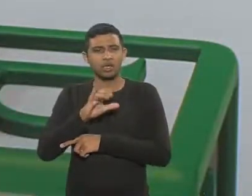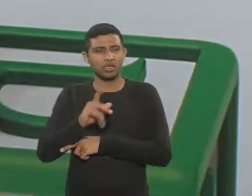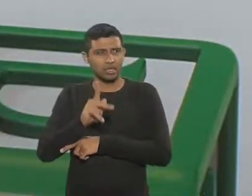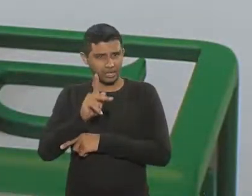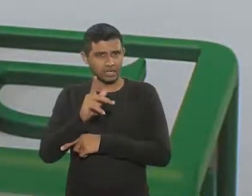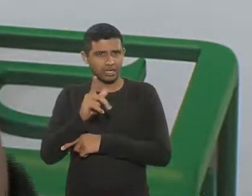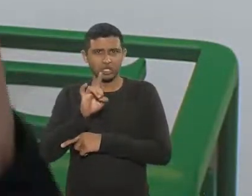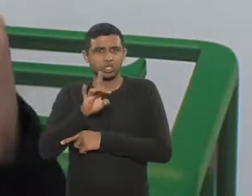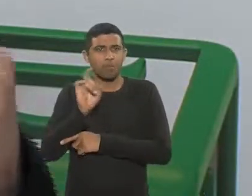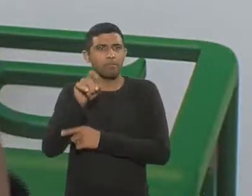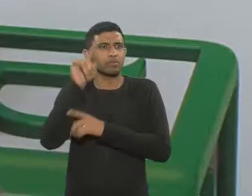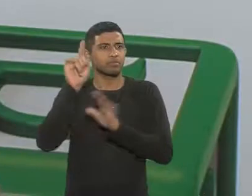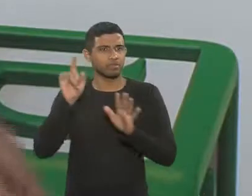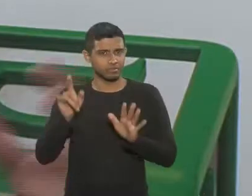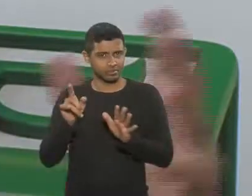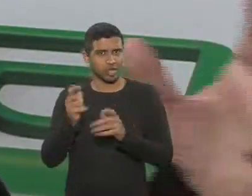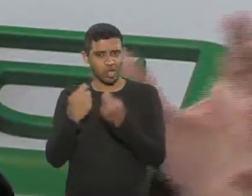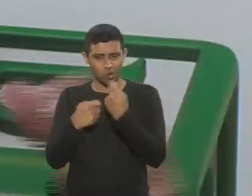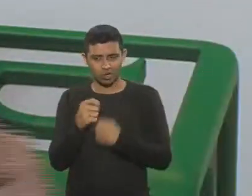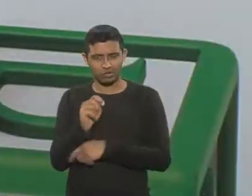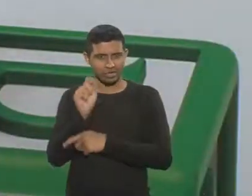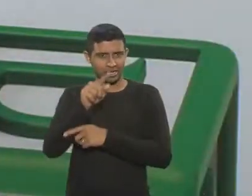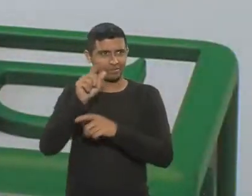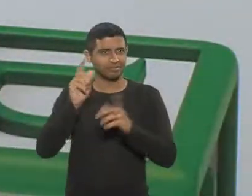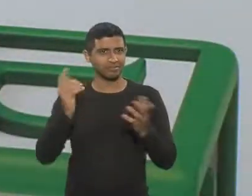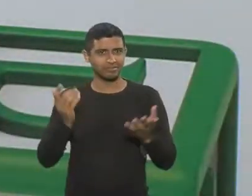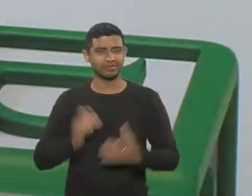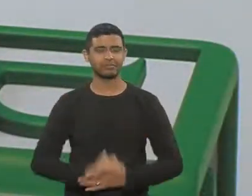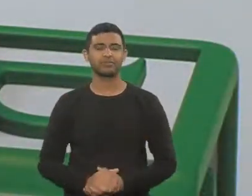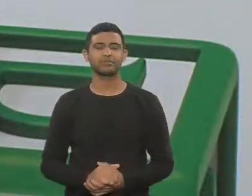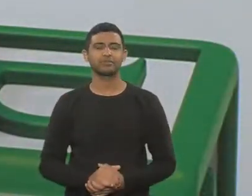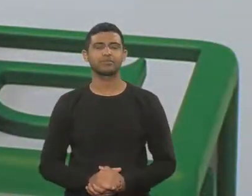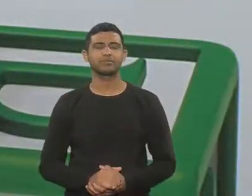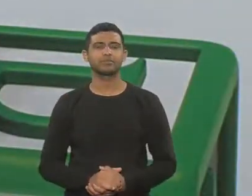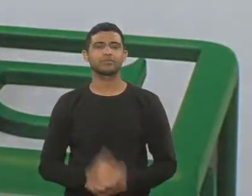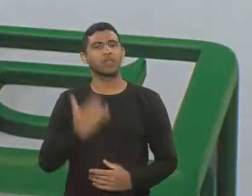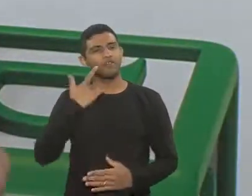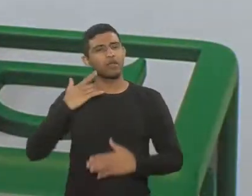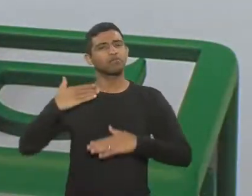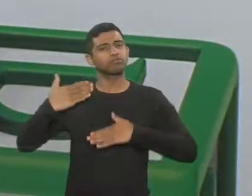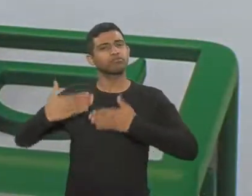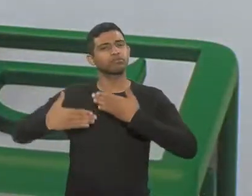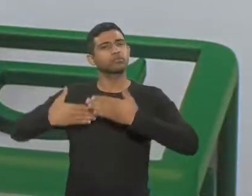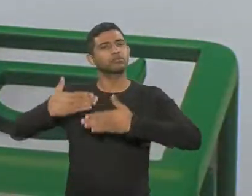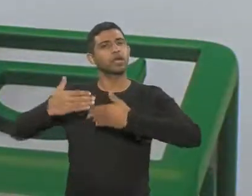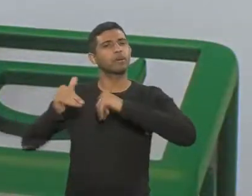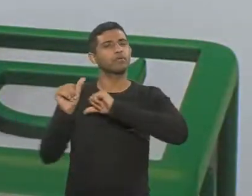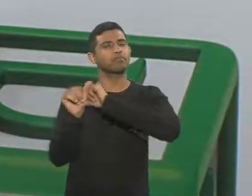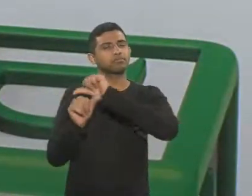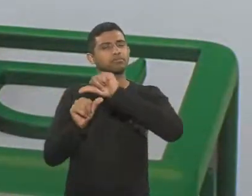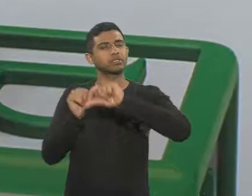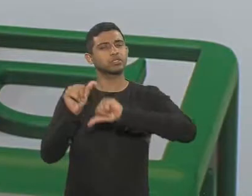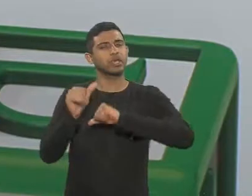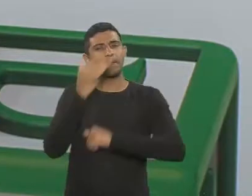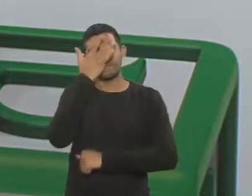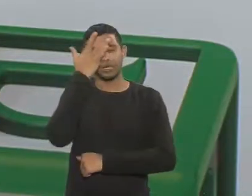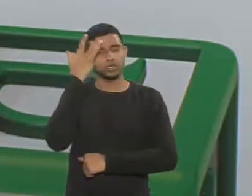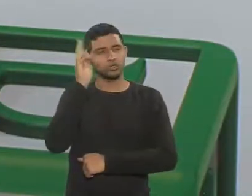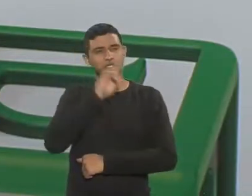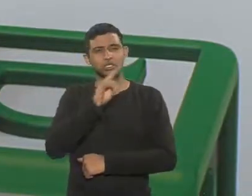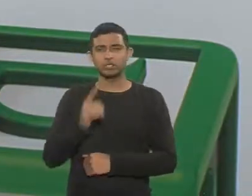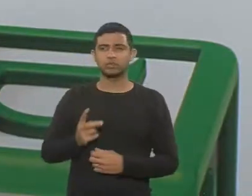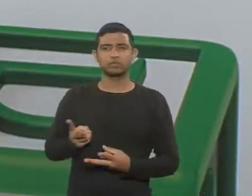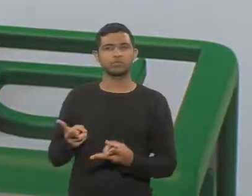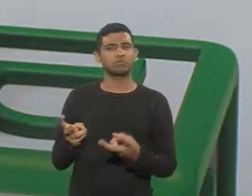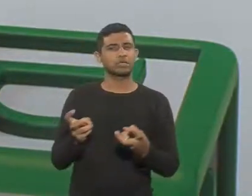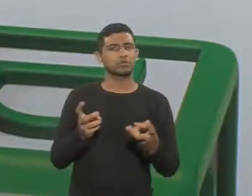atrás do clique. A economia do clique. Exatamente, a economia do clique. Isso foi mudando, acho que, a forma como as pessoas